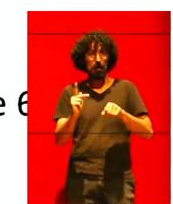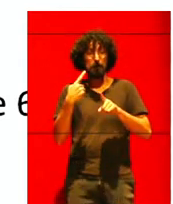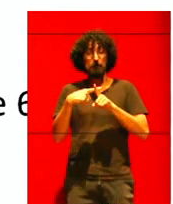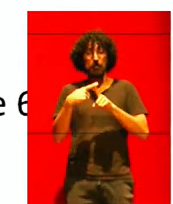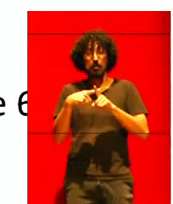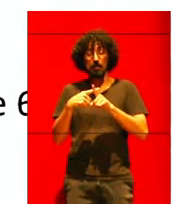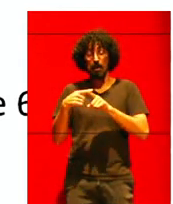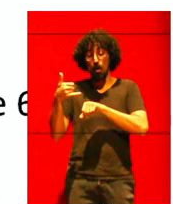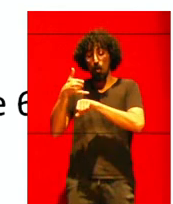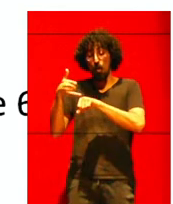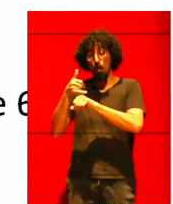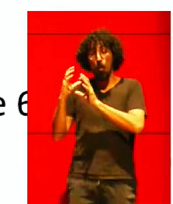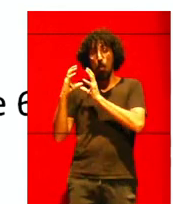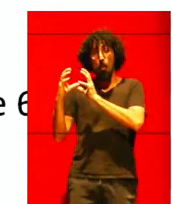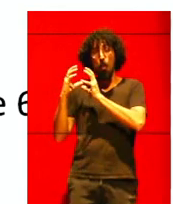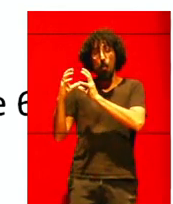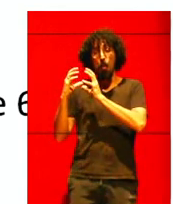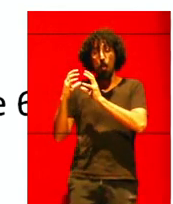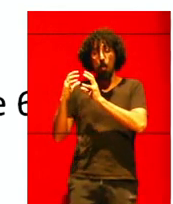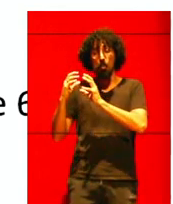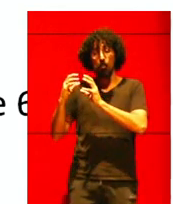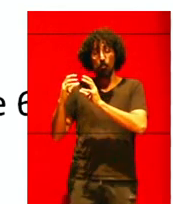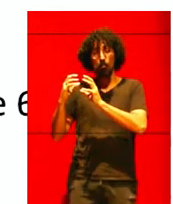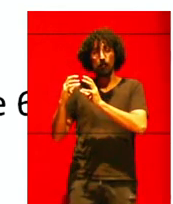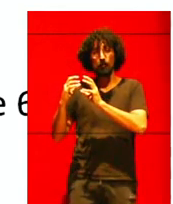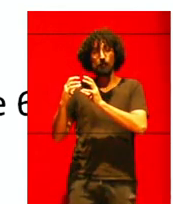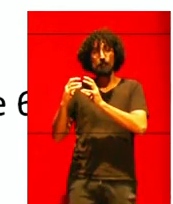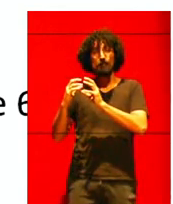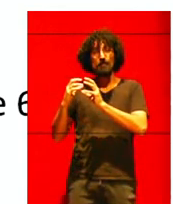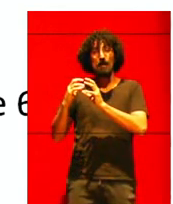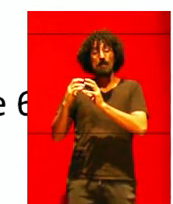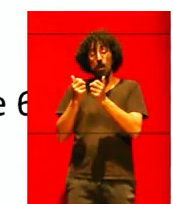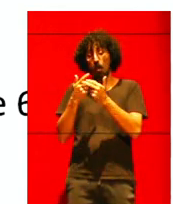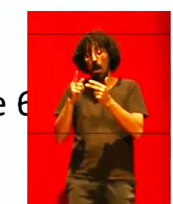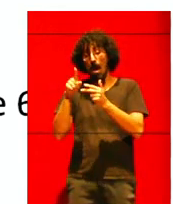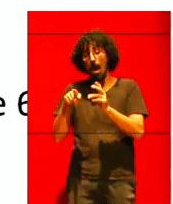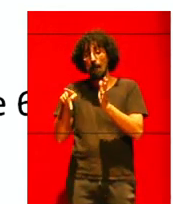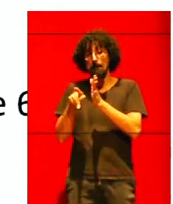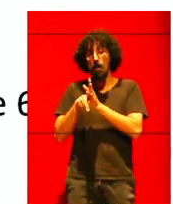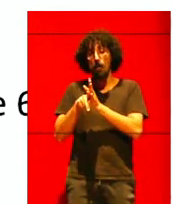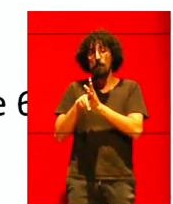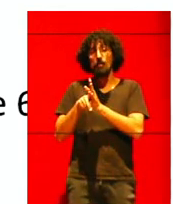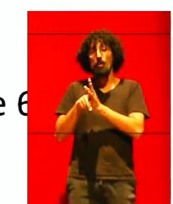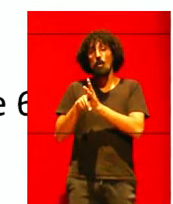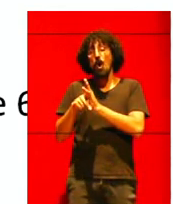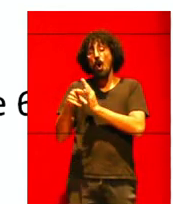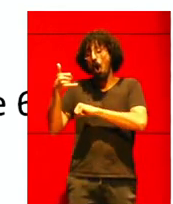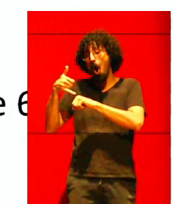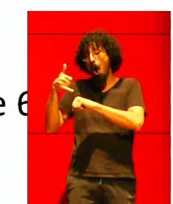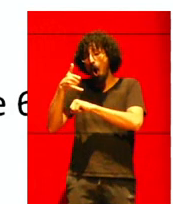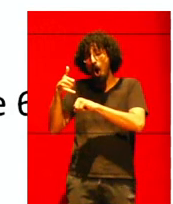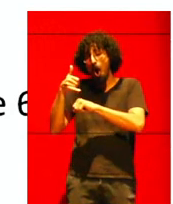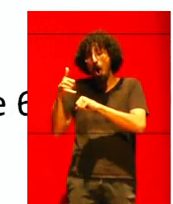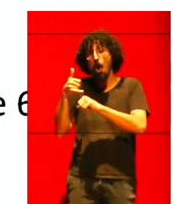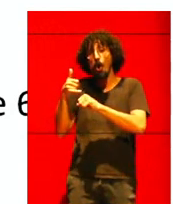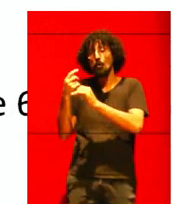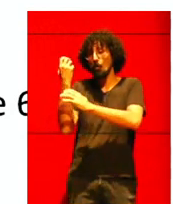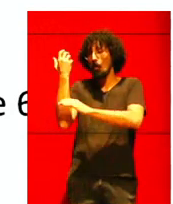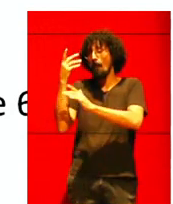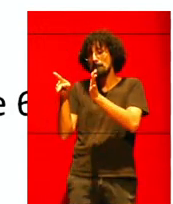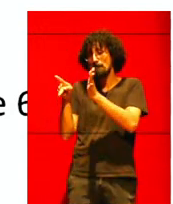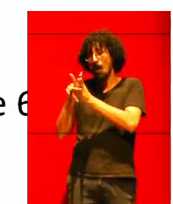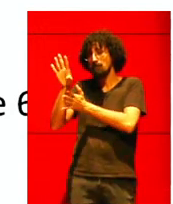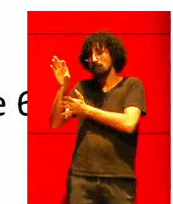quê? Porque normalmente os óleos de origem vegetal, eles tendem a ter cadeias carbônicas